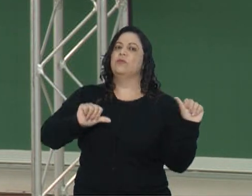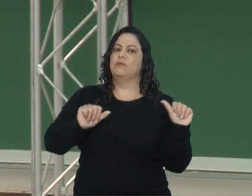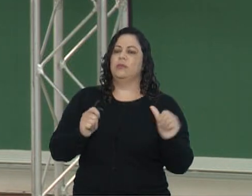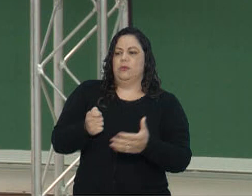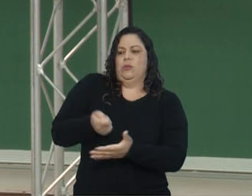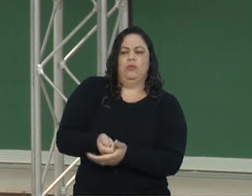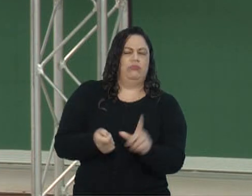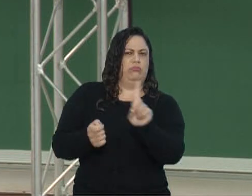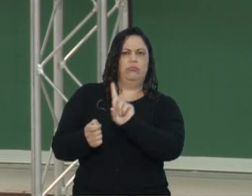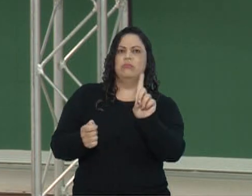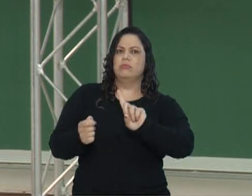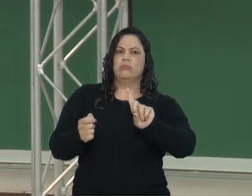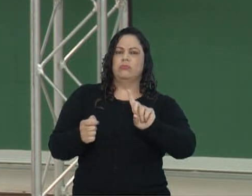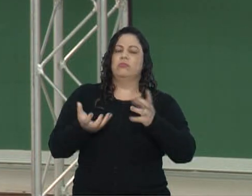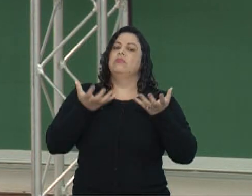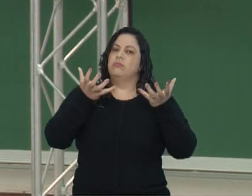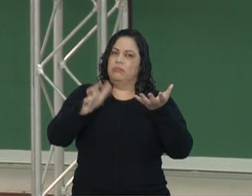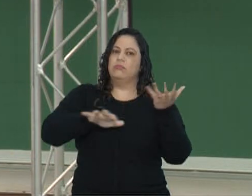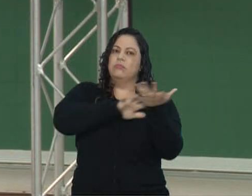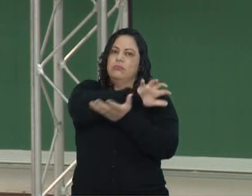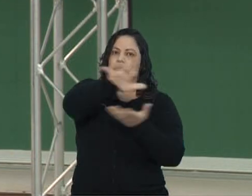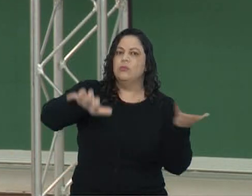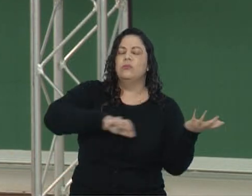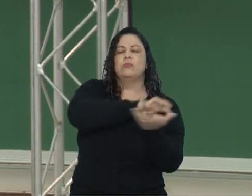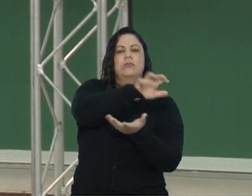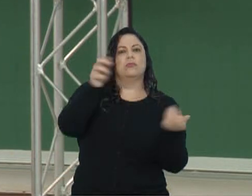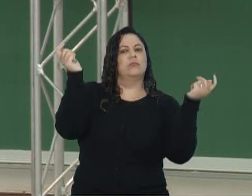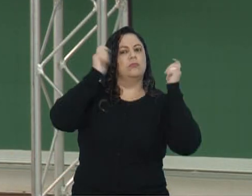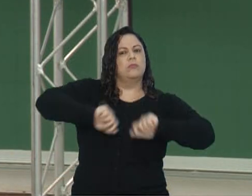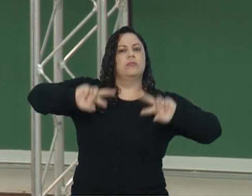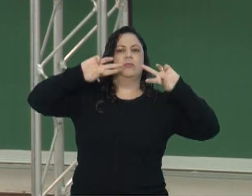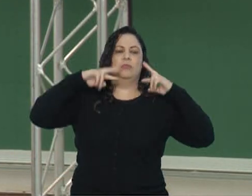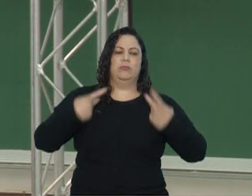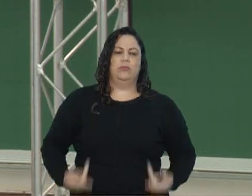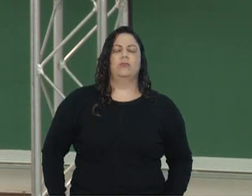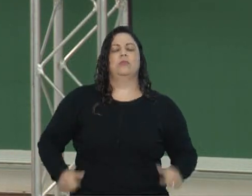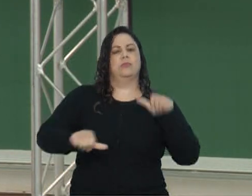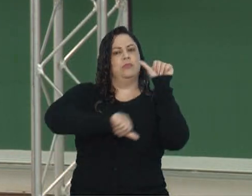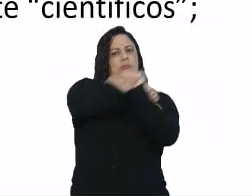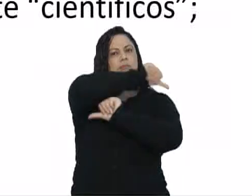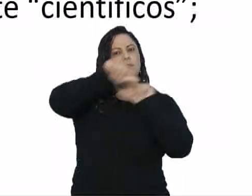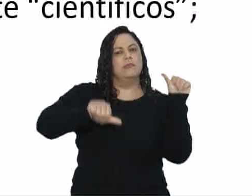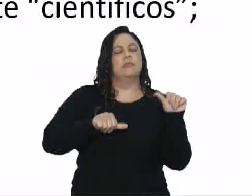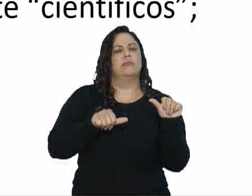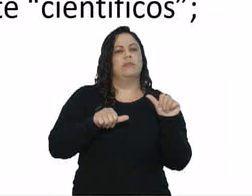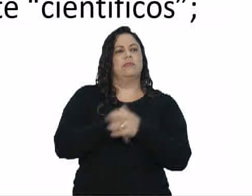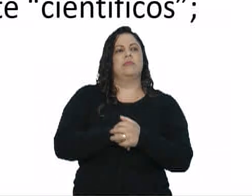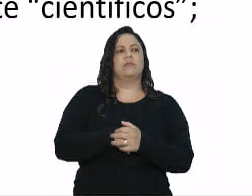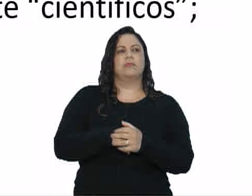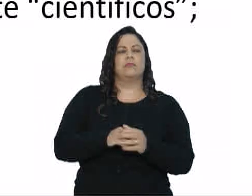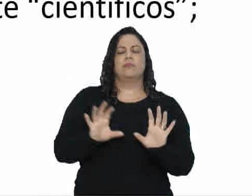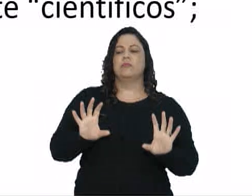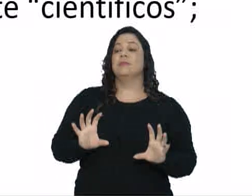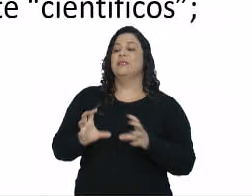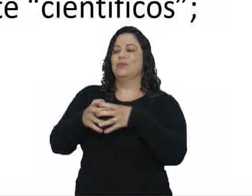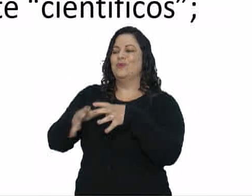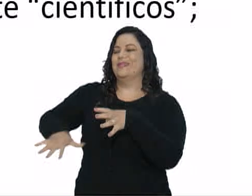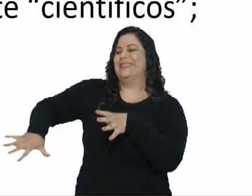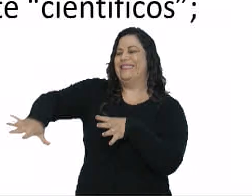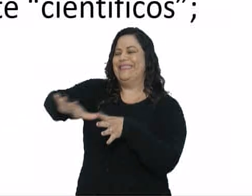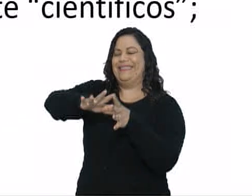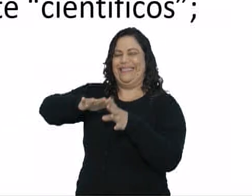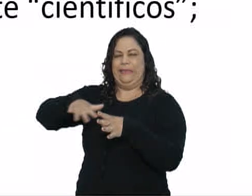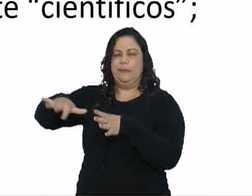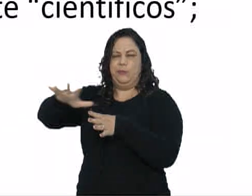Tá? Mas a transformação da própria natureza humana. Os campos de concentração constituem